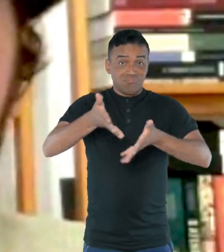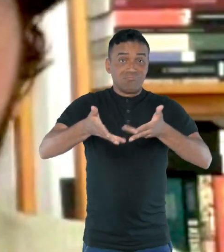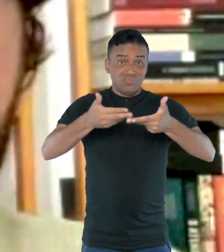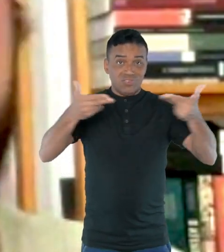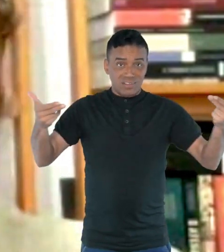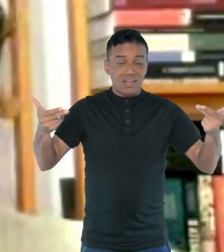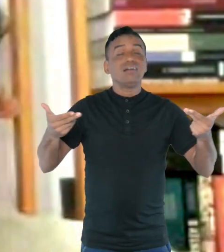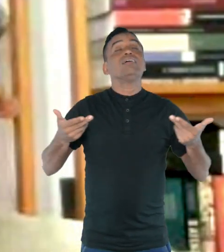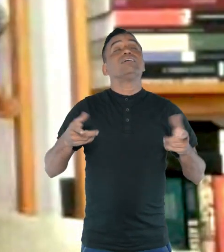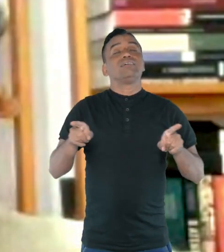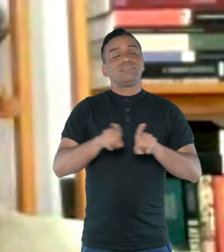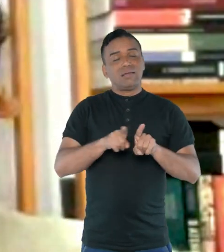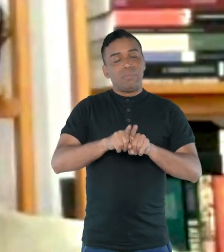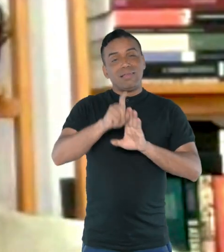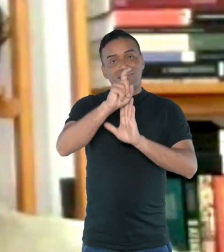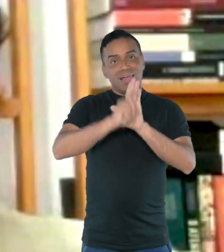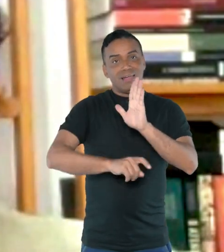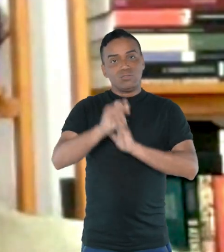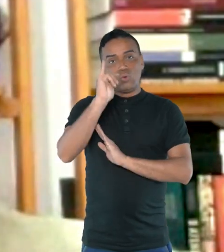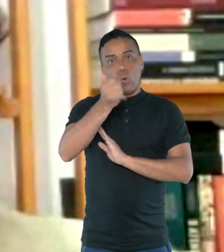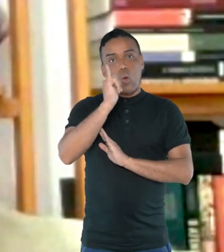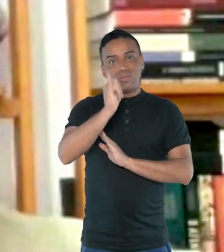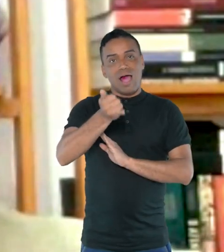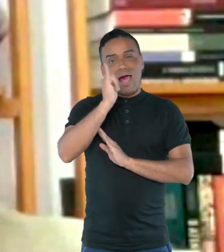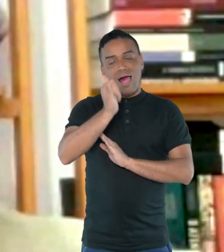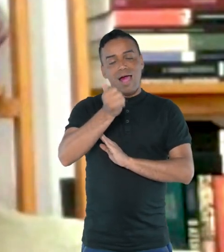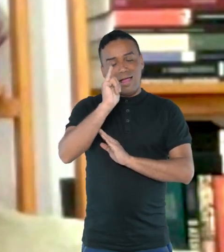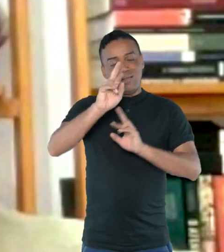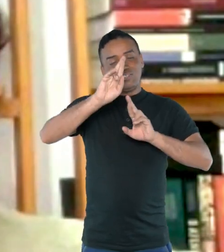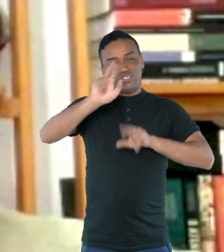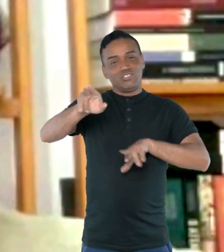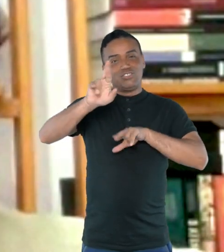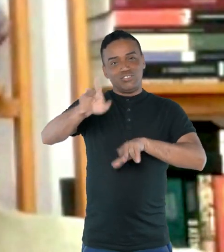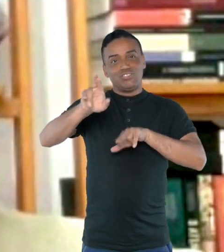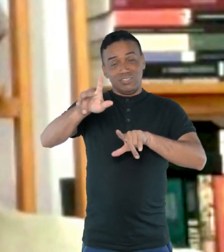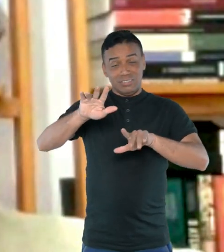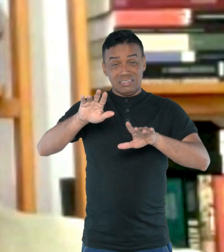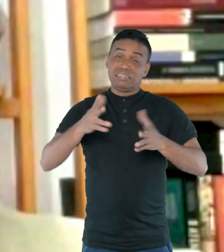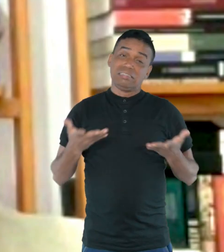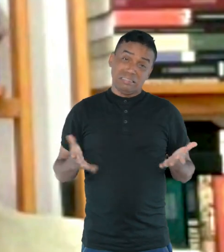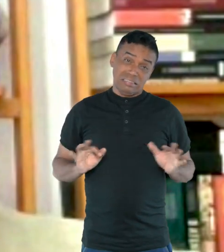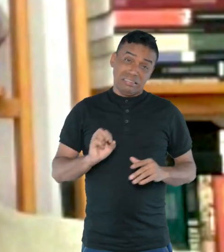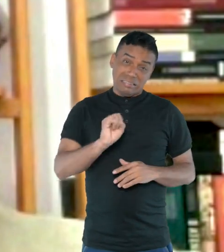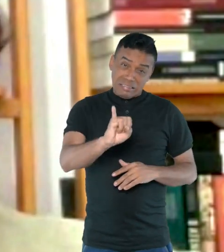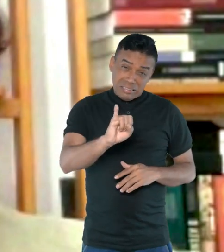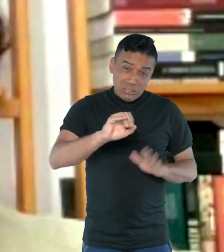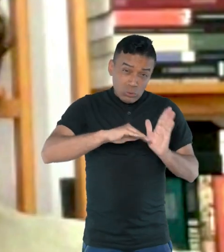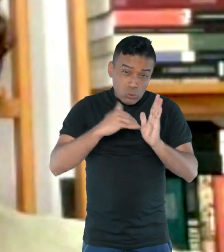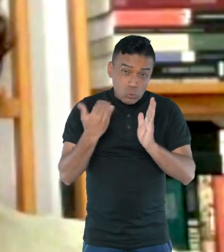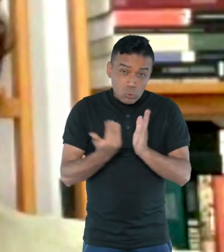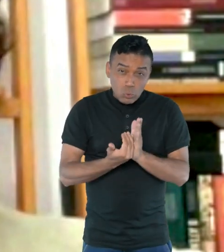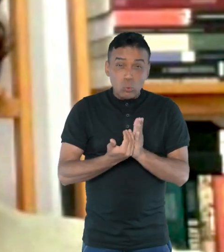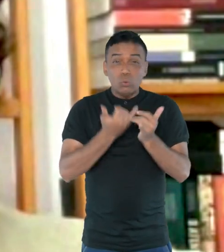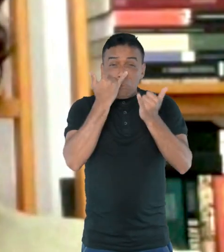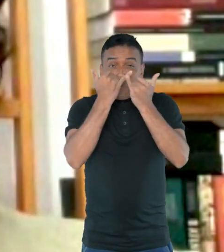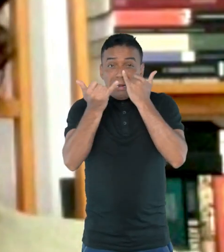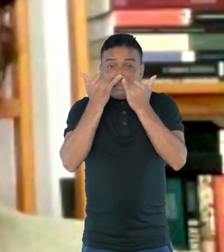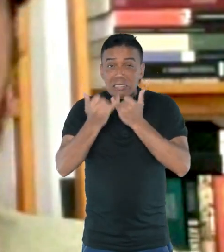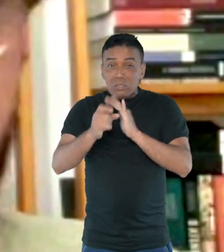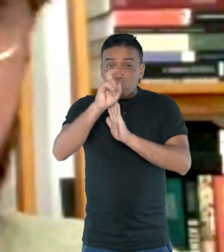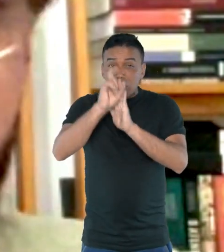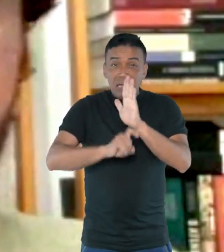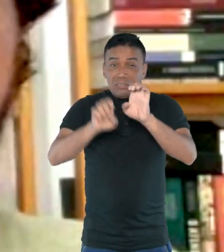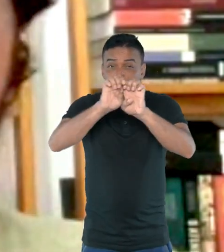fossem contados também de maneiras diferentes. Afinal de contas, se fosse tudo a partir da mesma tonalidade, com o